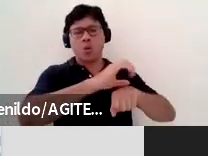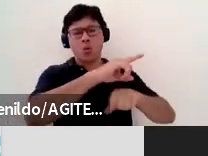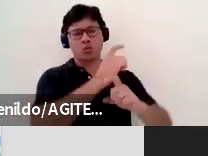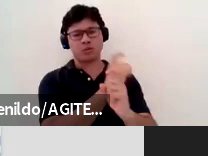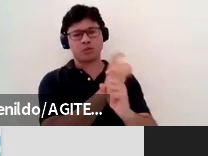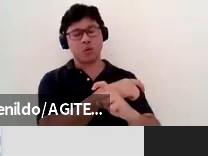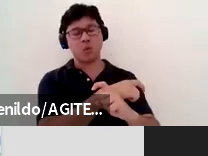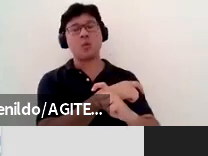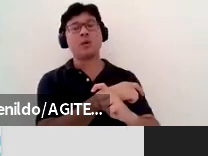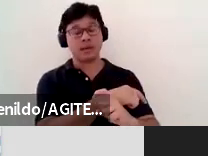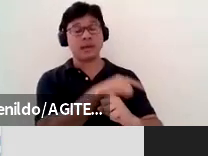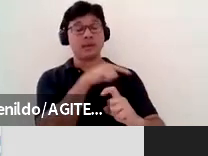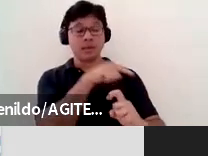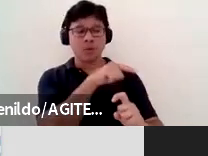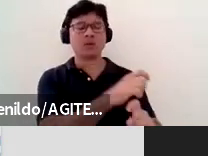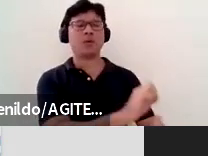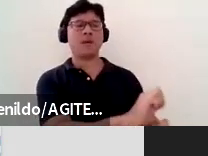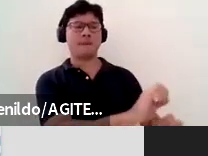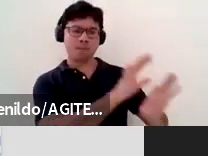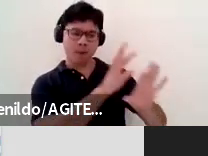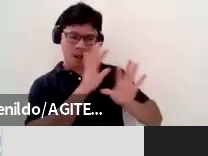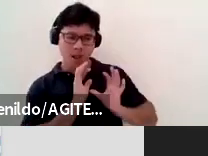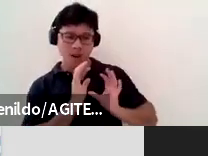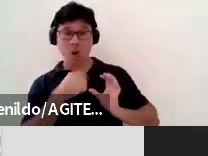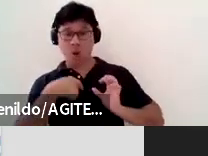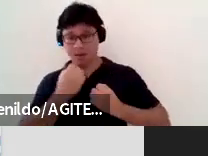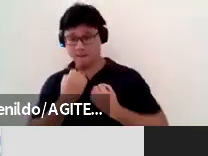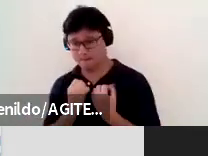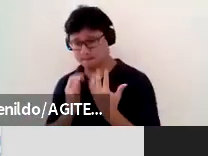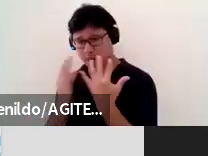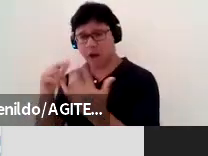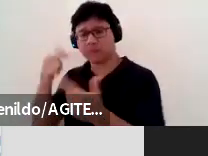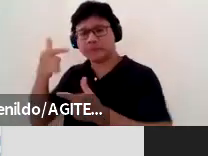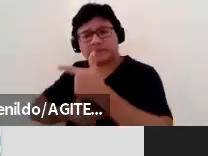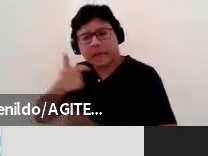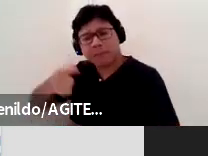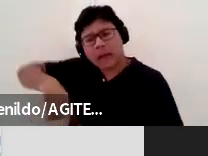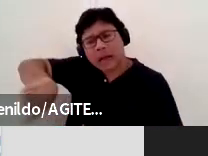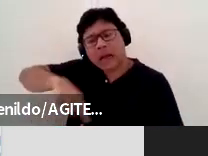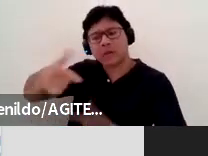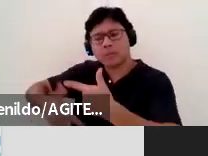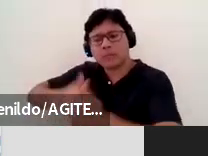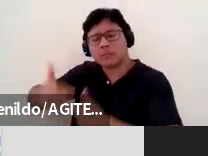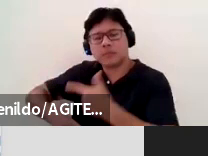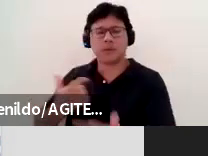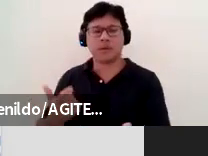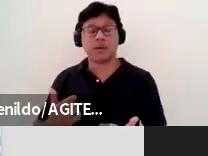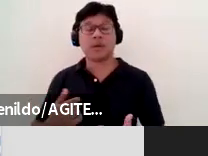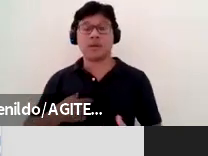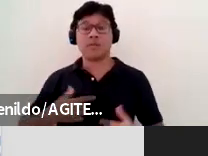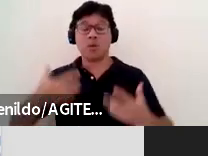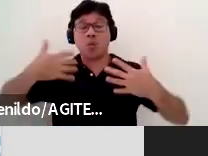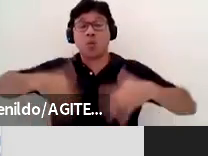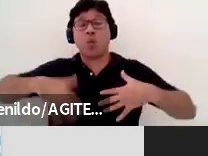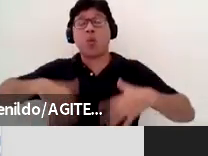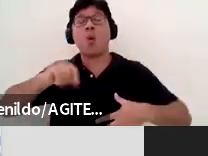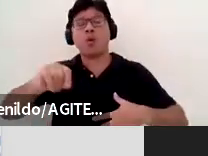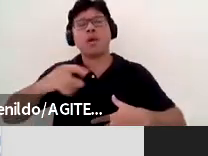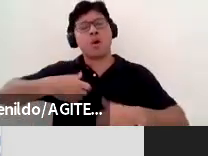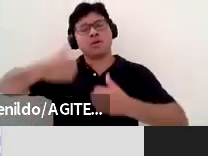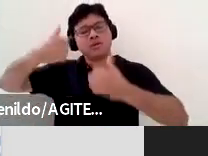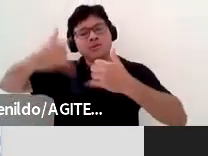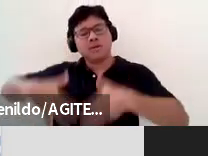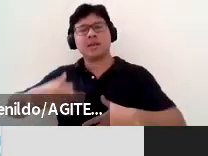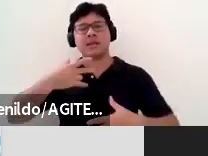reflexos dessas oficinas no nosso próprio trabalho. Isso que é o mais incrível. A gente sempre comenta que a gente tem cada vez mais